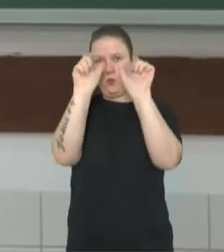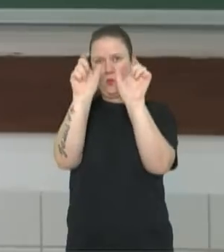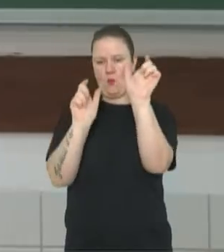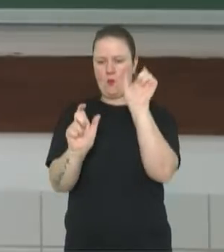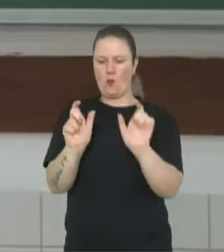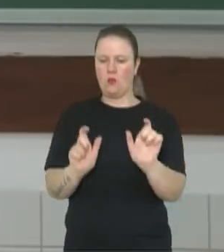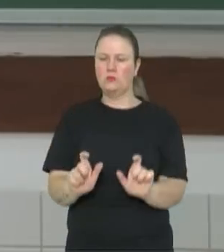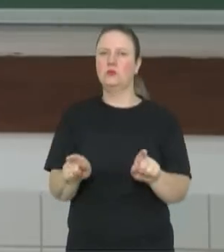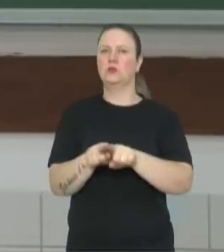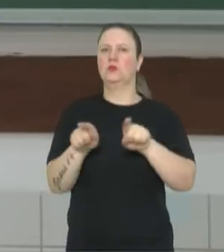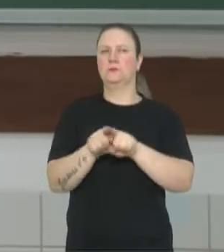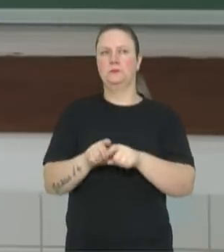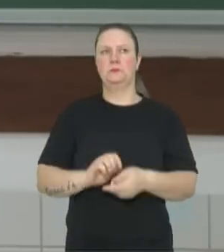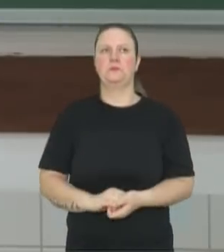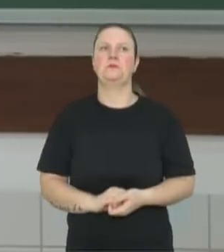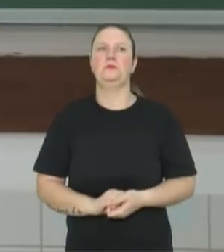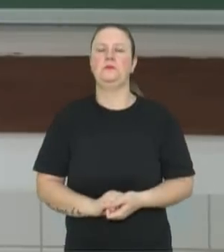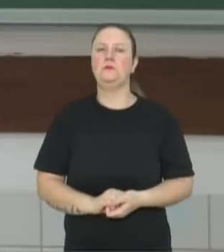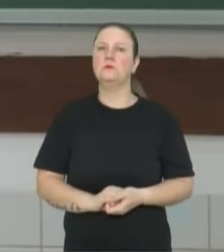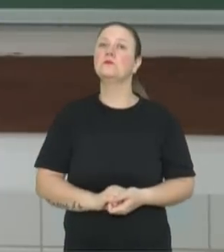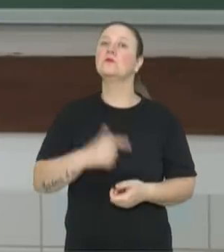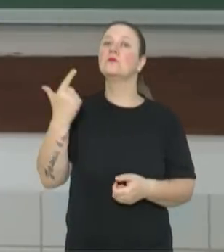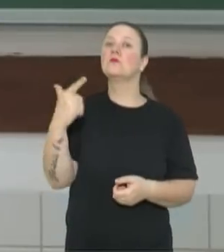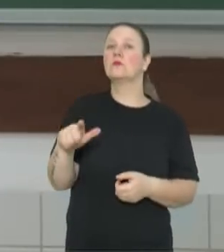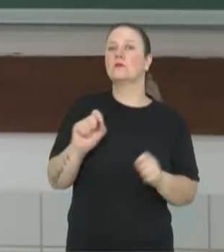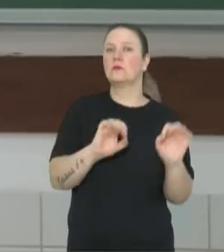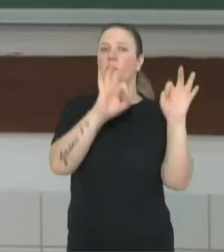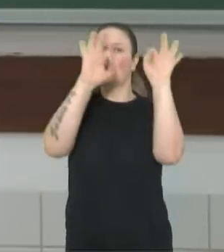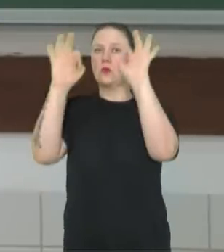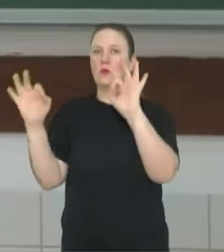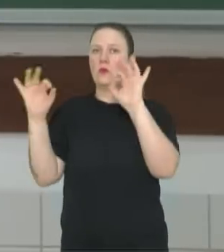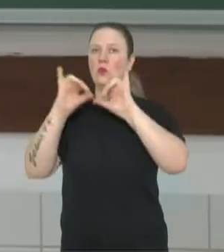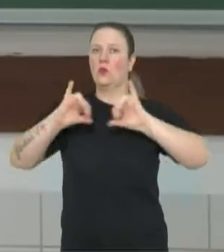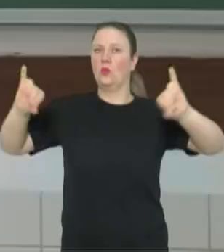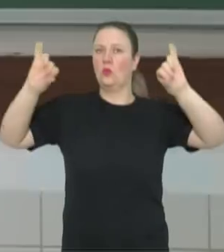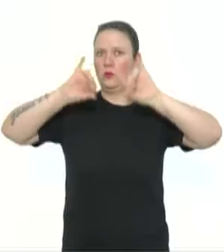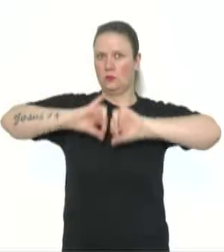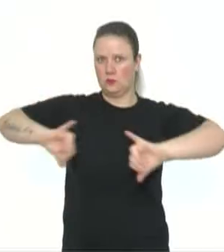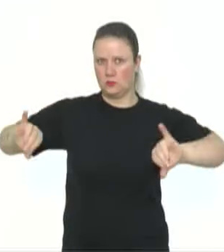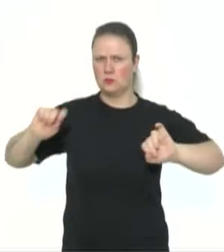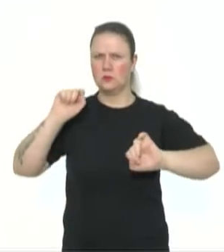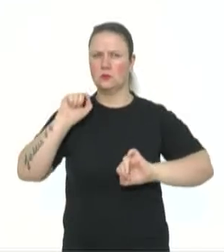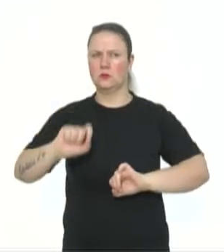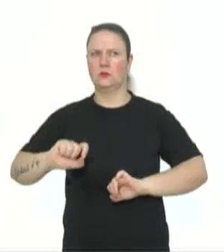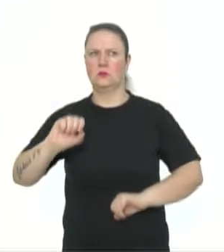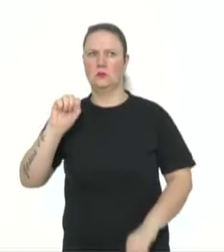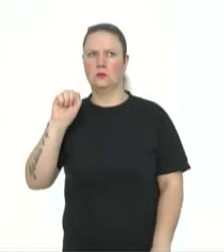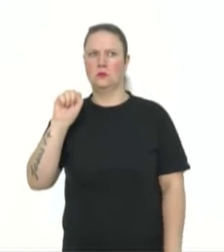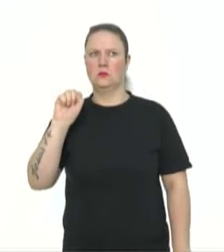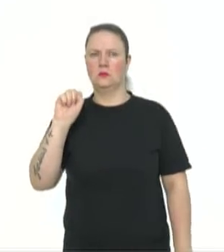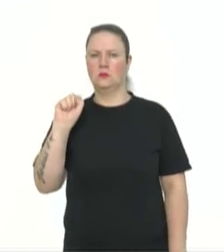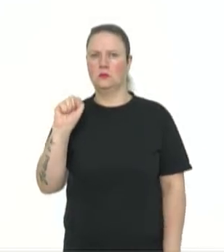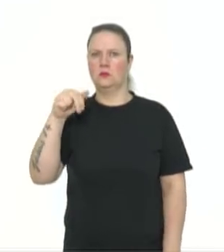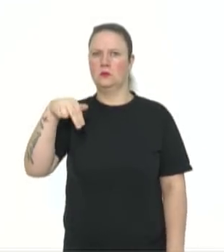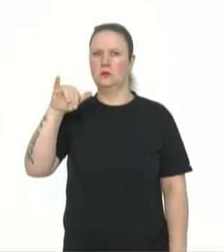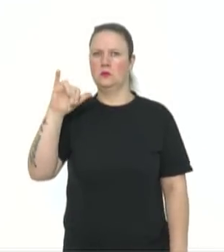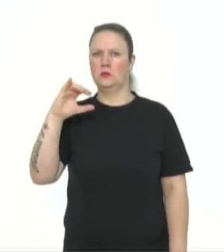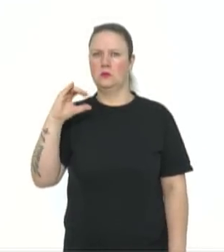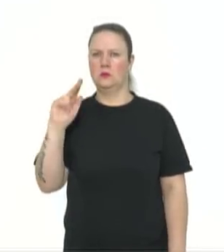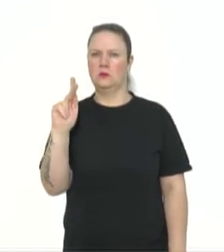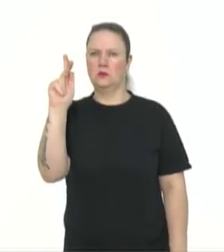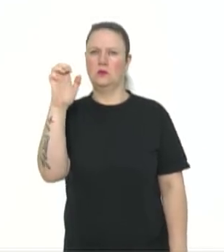ver mais um anúncio? Olha lá. Sneakers, conhece? O que é